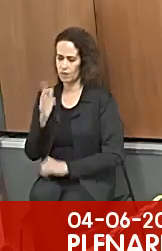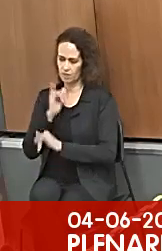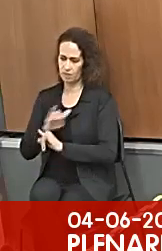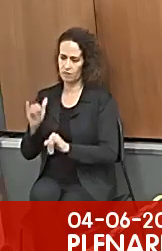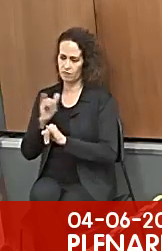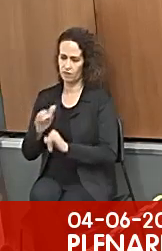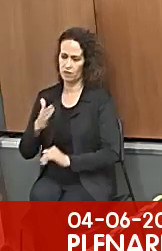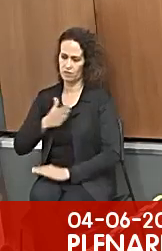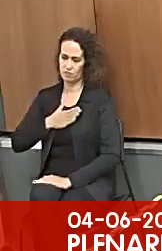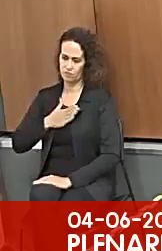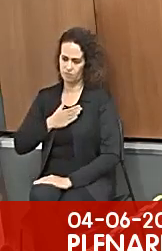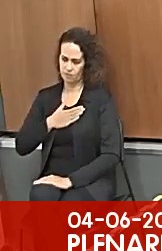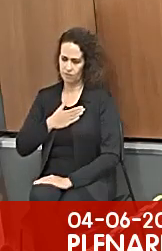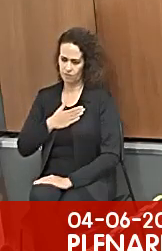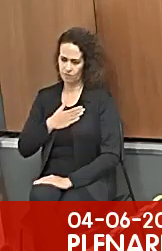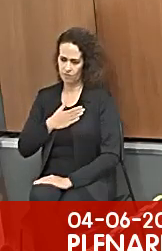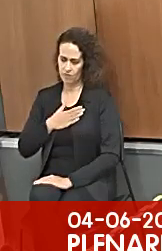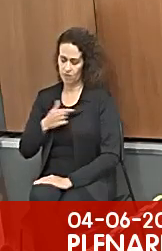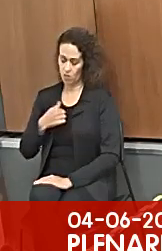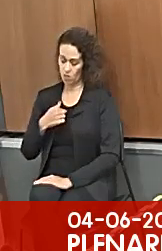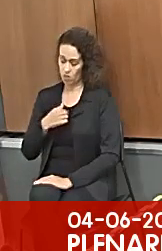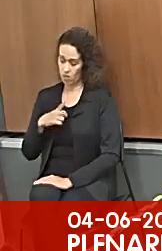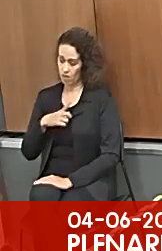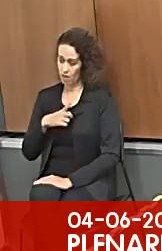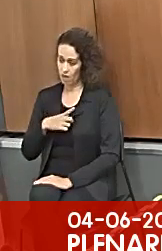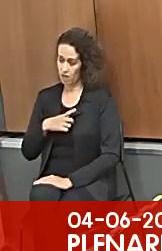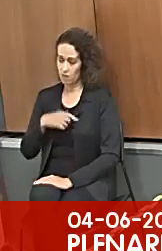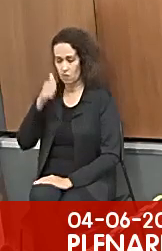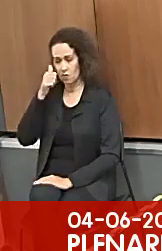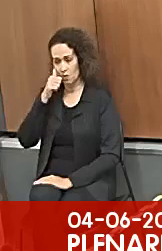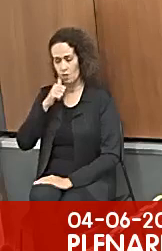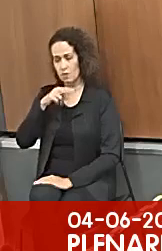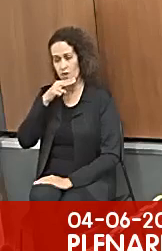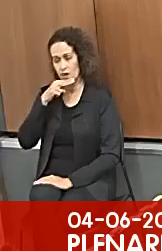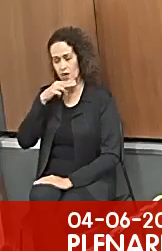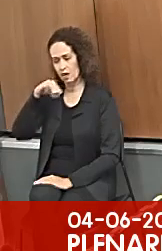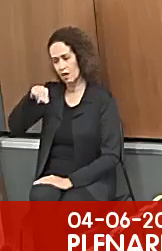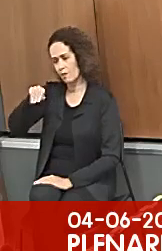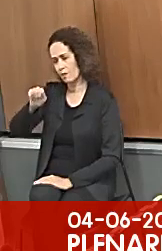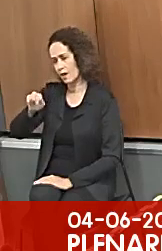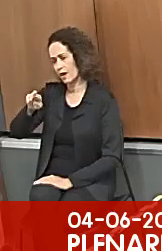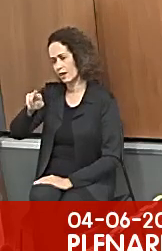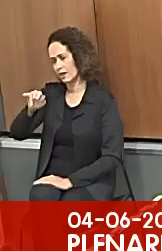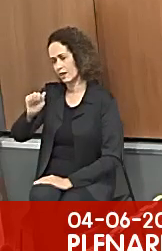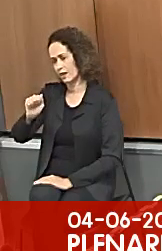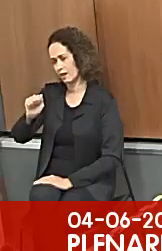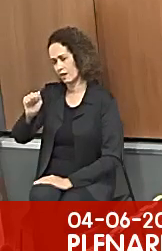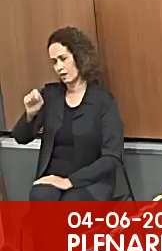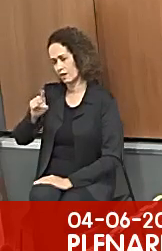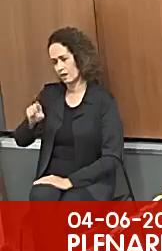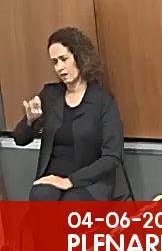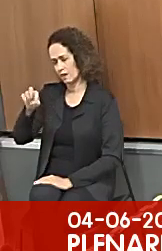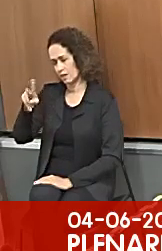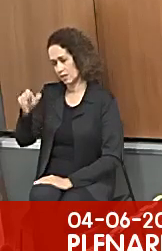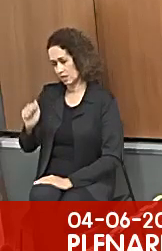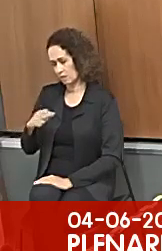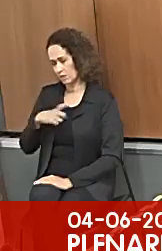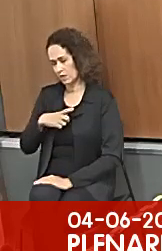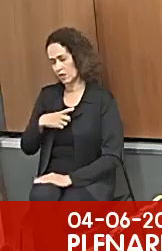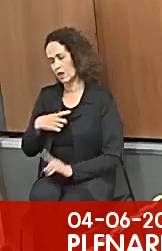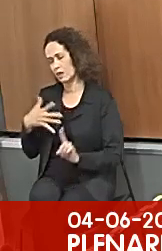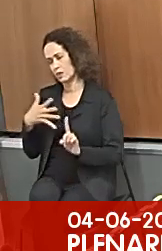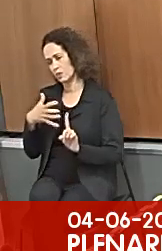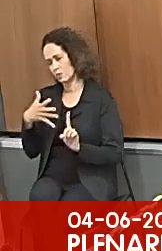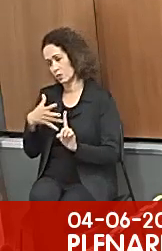a minha causa não é política, a minha causa é de família. Eu tenho uma netinha, a Mariazinha, ela tem uma síndrome raríssima,